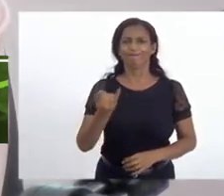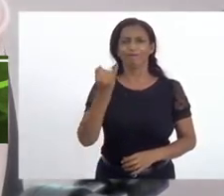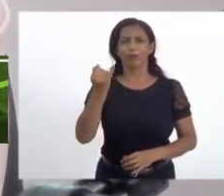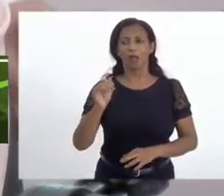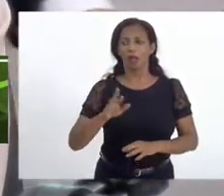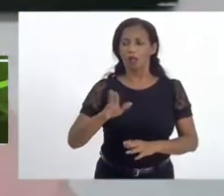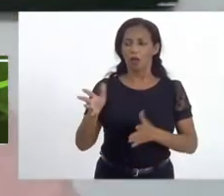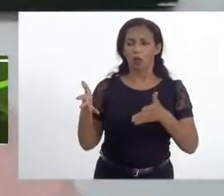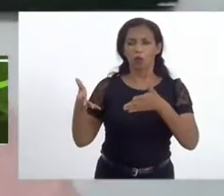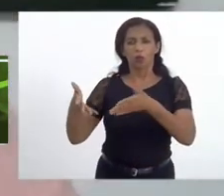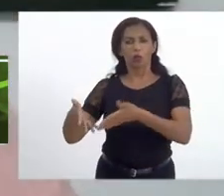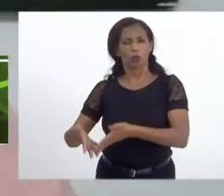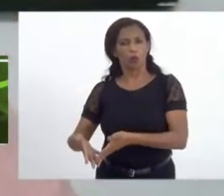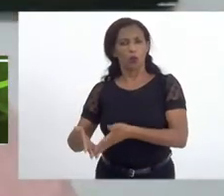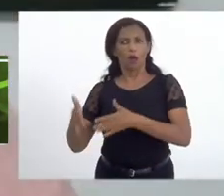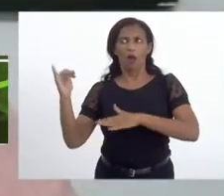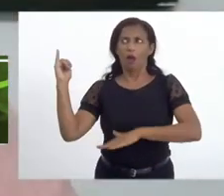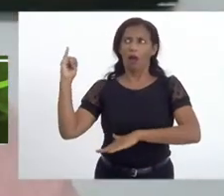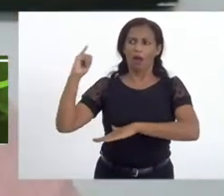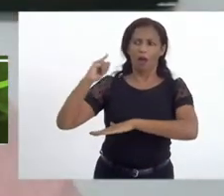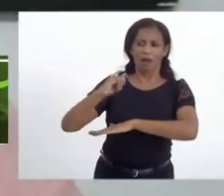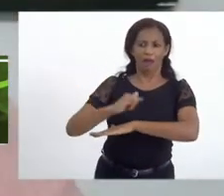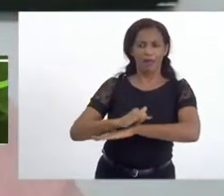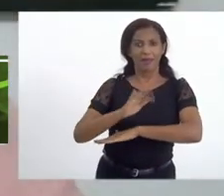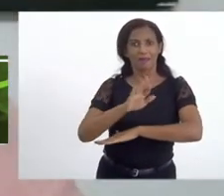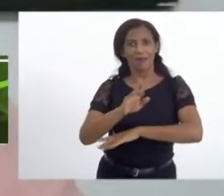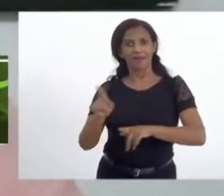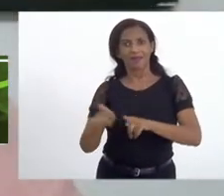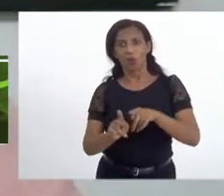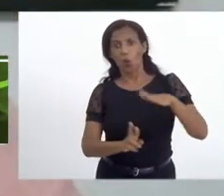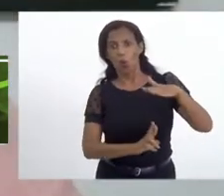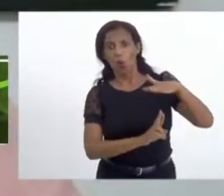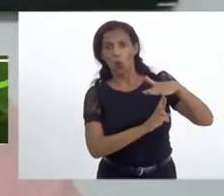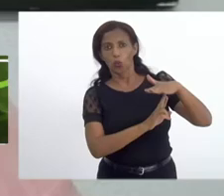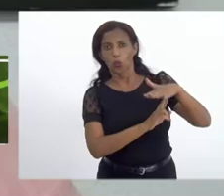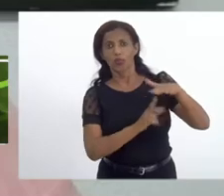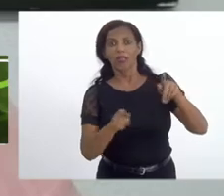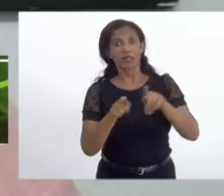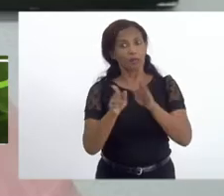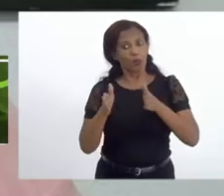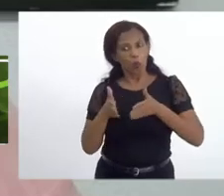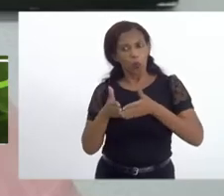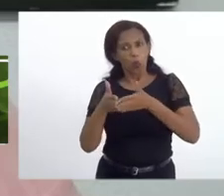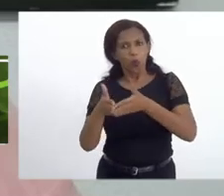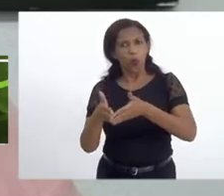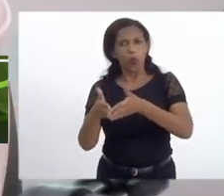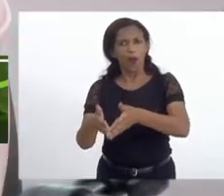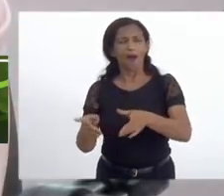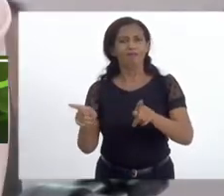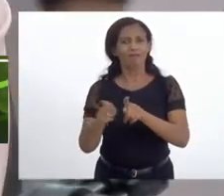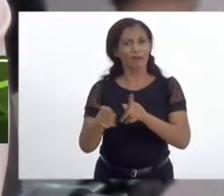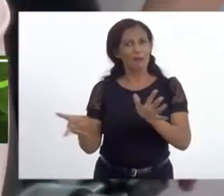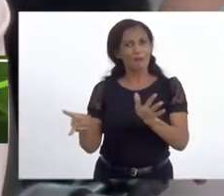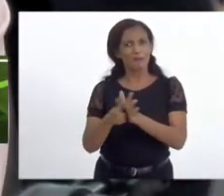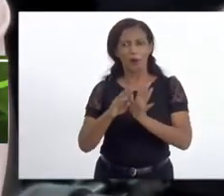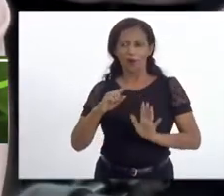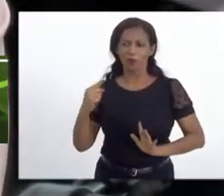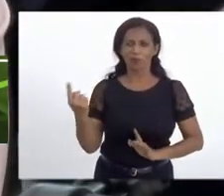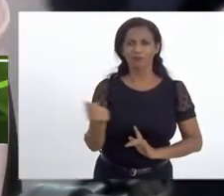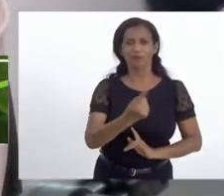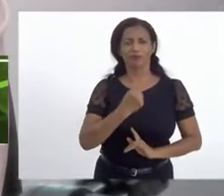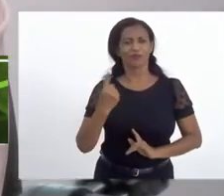Não só a questão aérea, mas a rodoviária, a náutica também, que faz parte do turismo, né? O